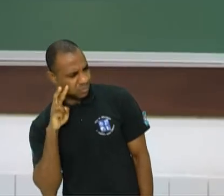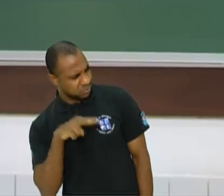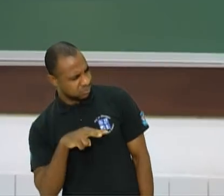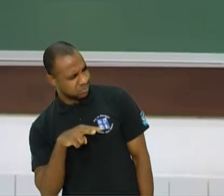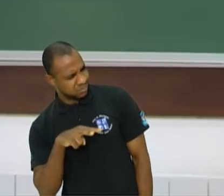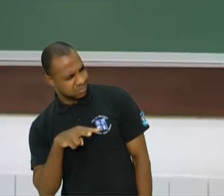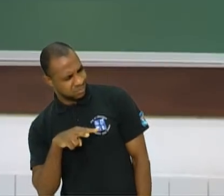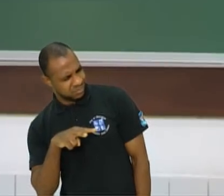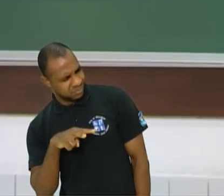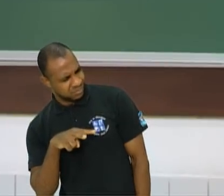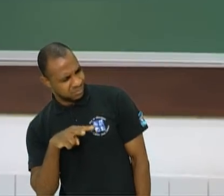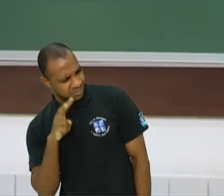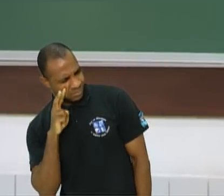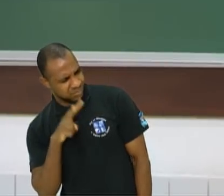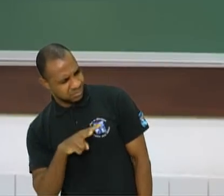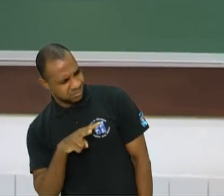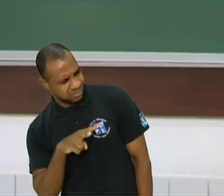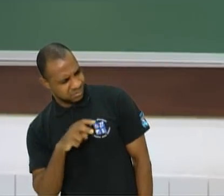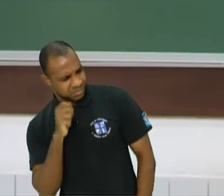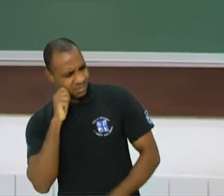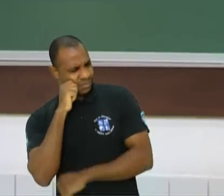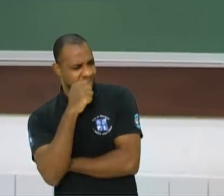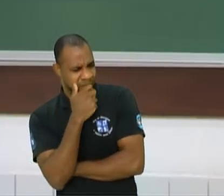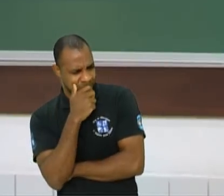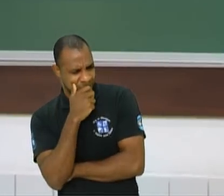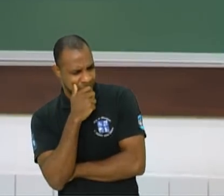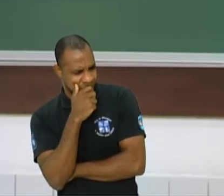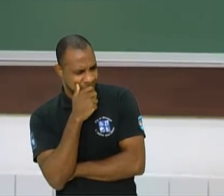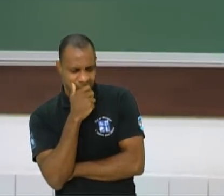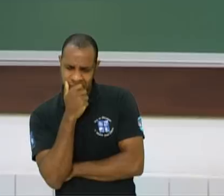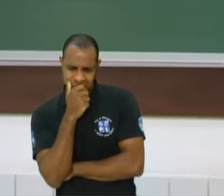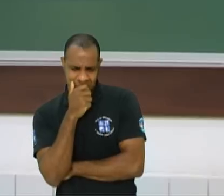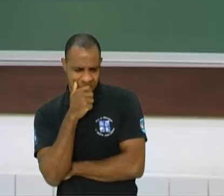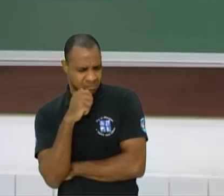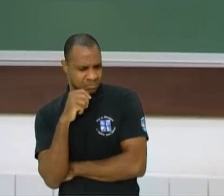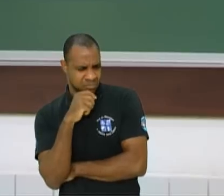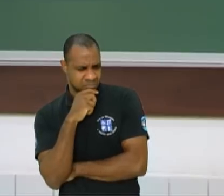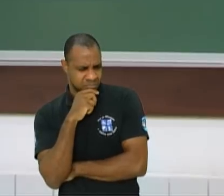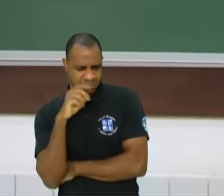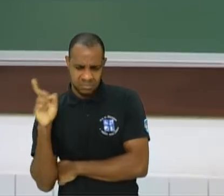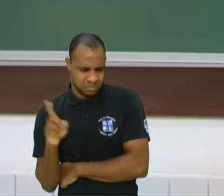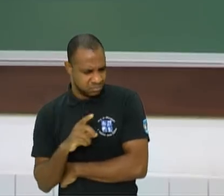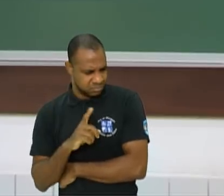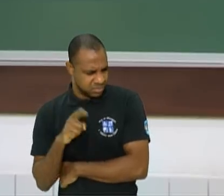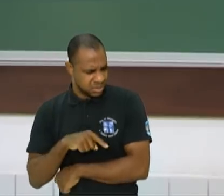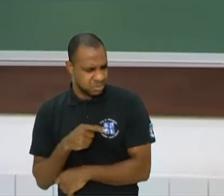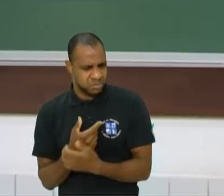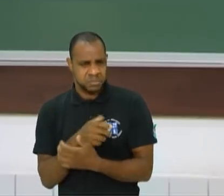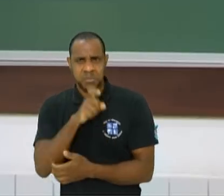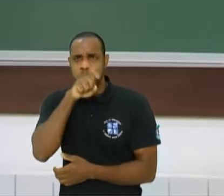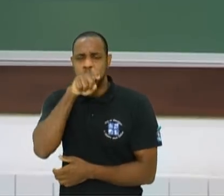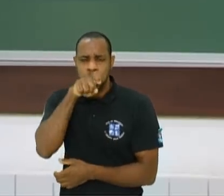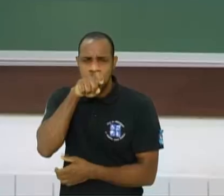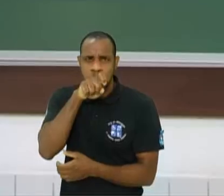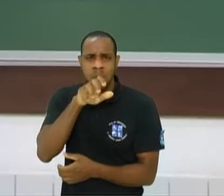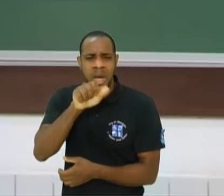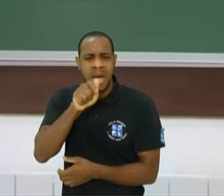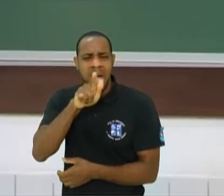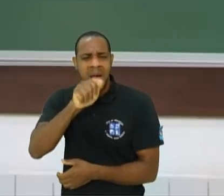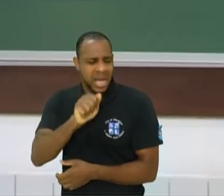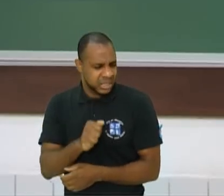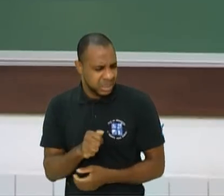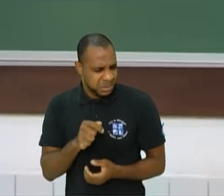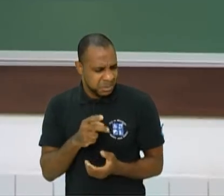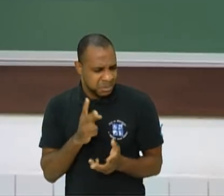um instante. Ele não acreditava que estava vendo. Era uma águia se comportando